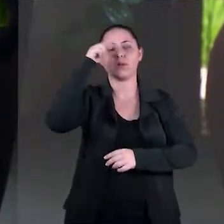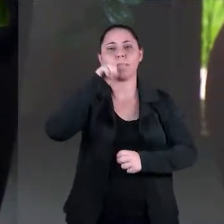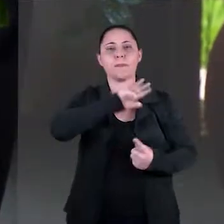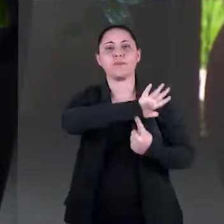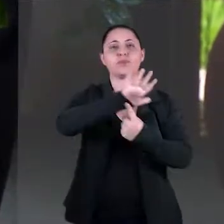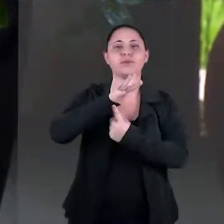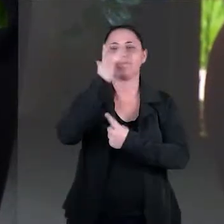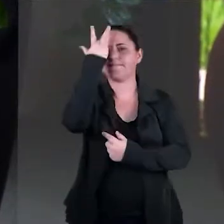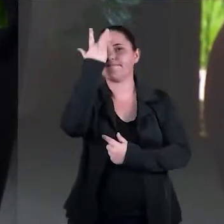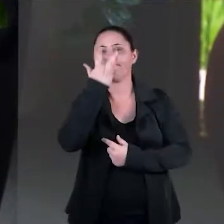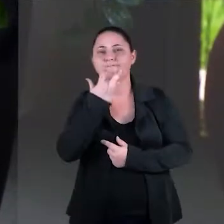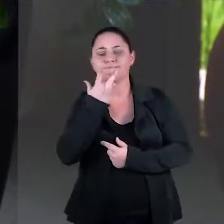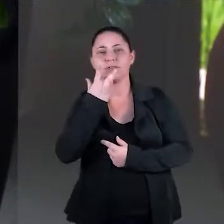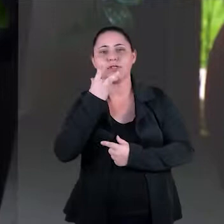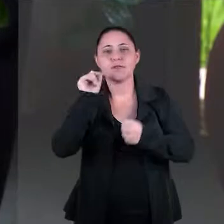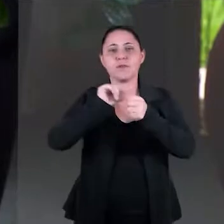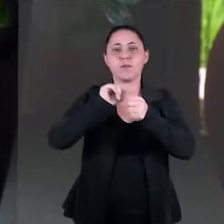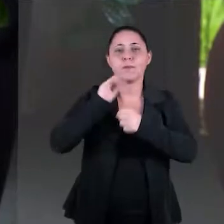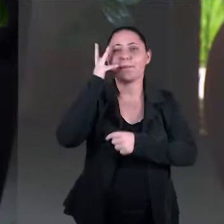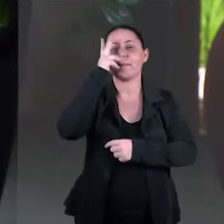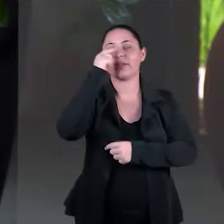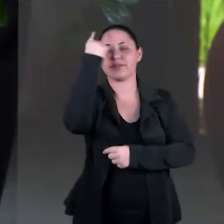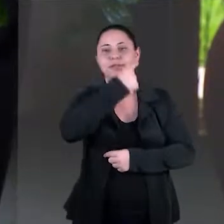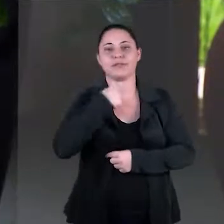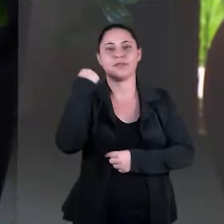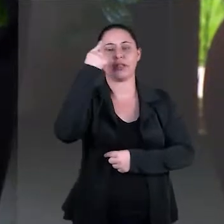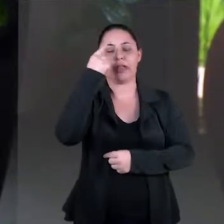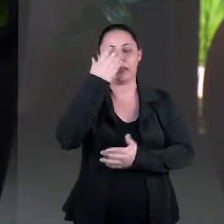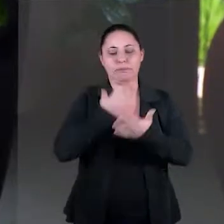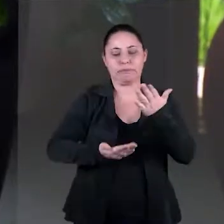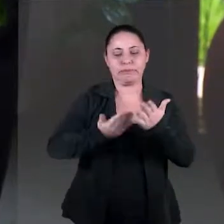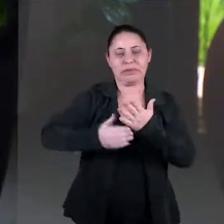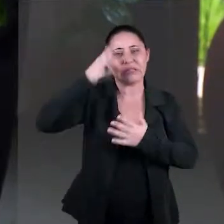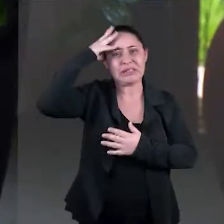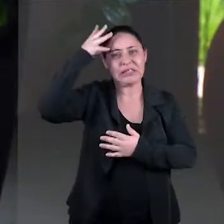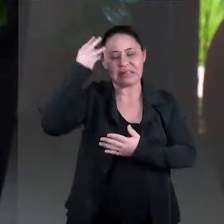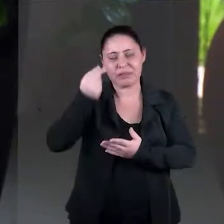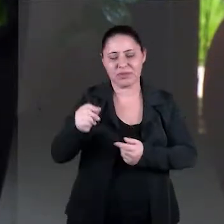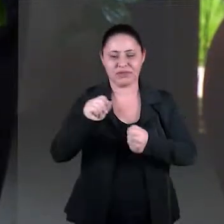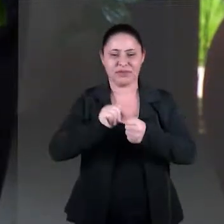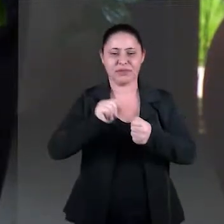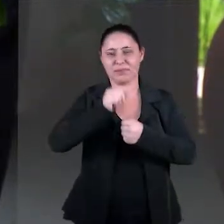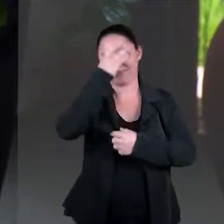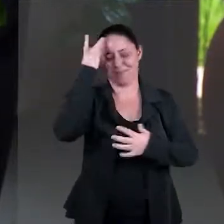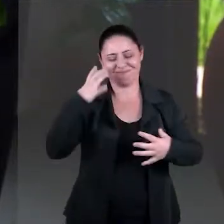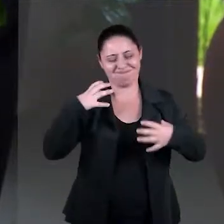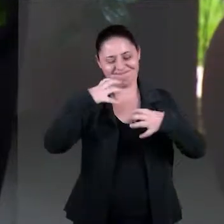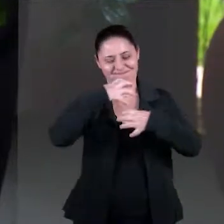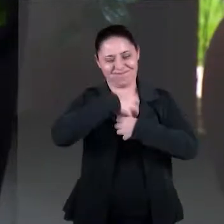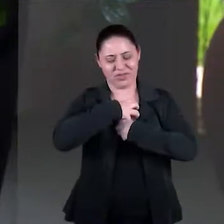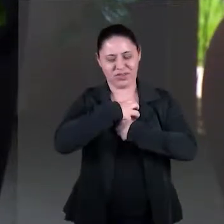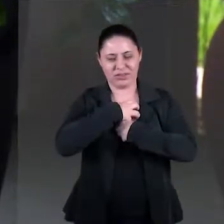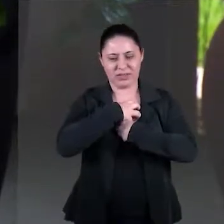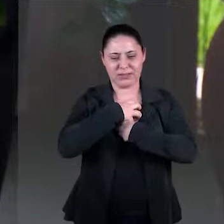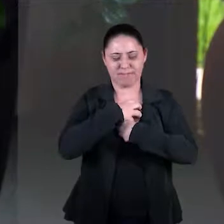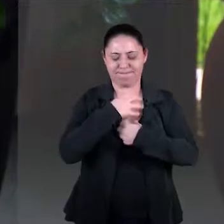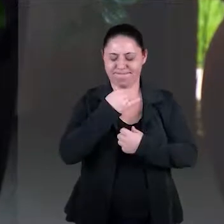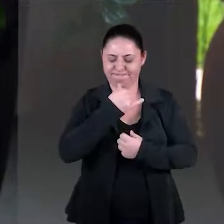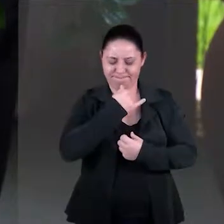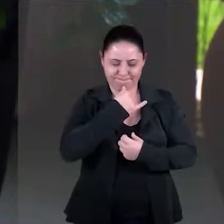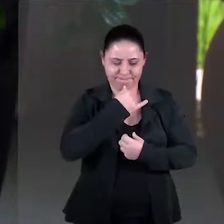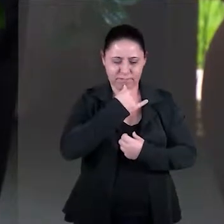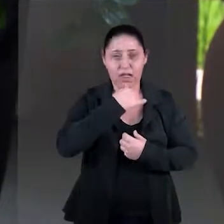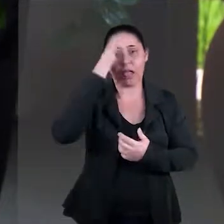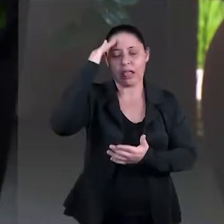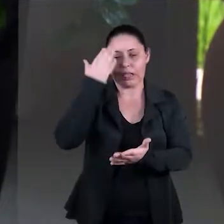refletem a personalidade e compõem a beleza da face. A perda do cabelo causa grande desconforto e afeta a